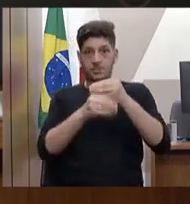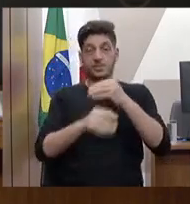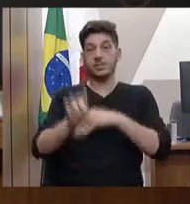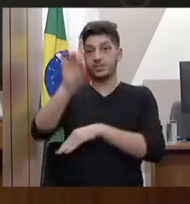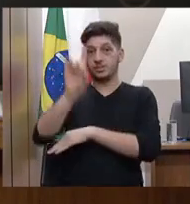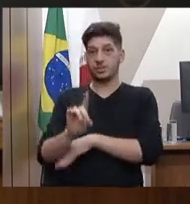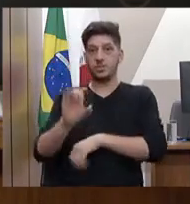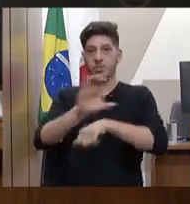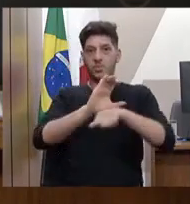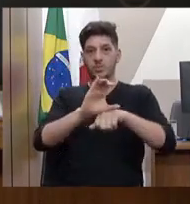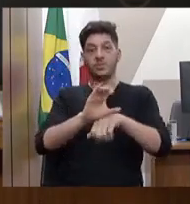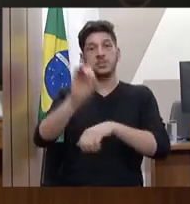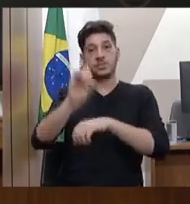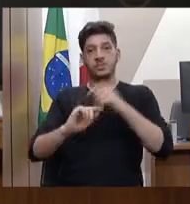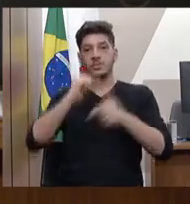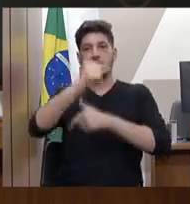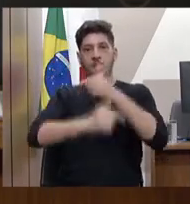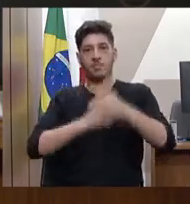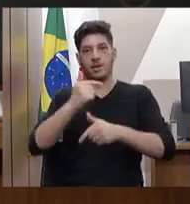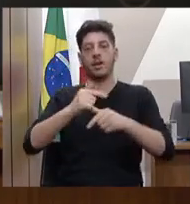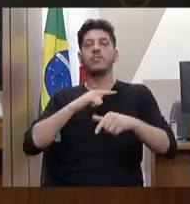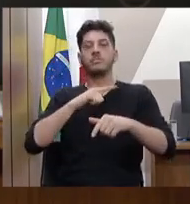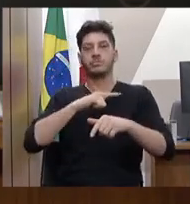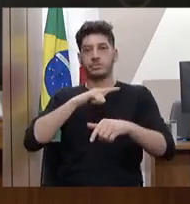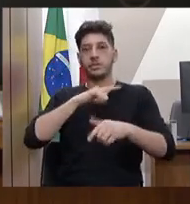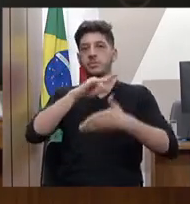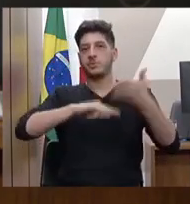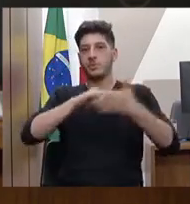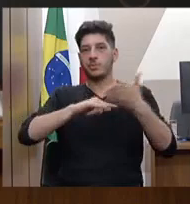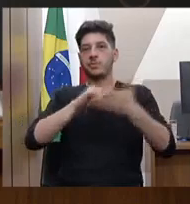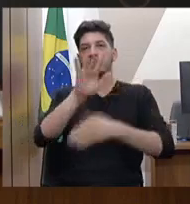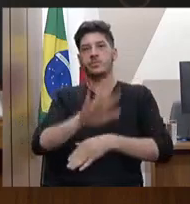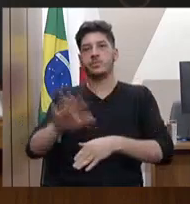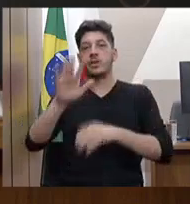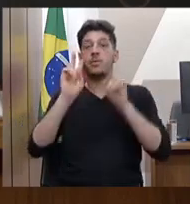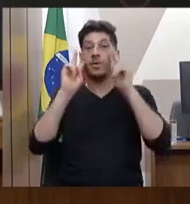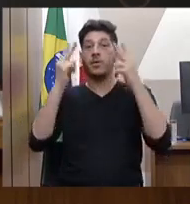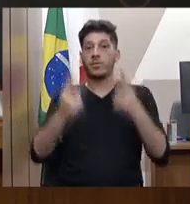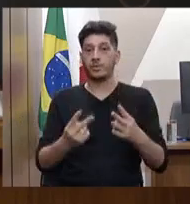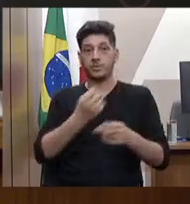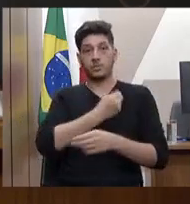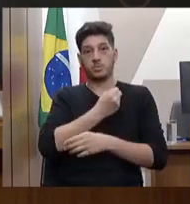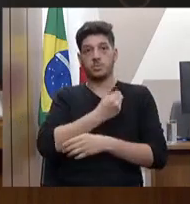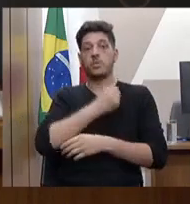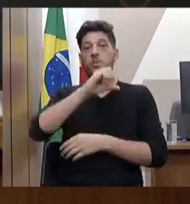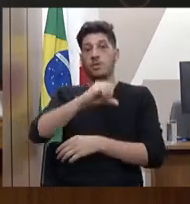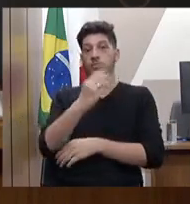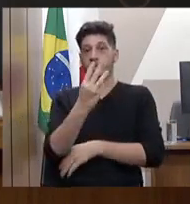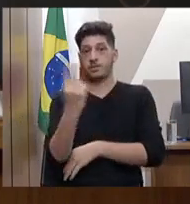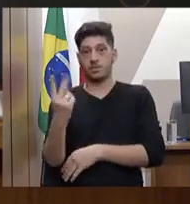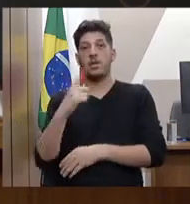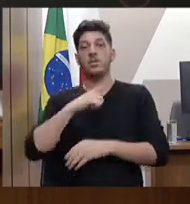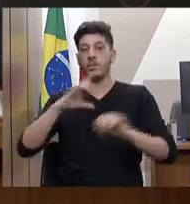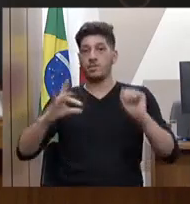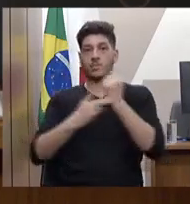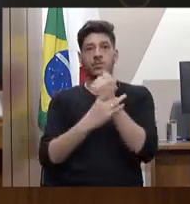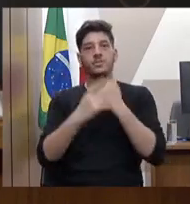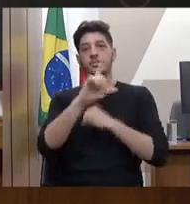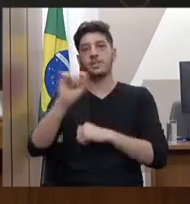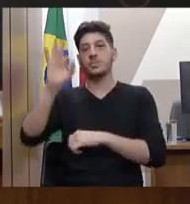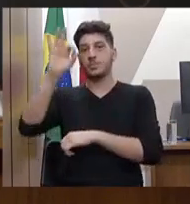do trabalho recurso extraordinário repercussão geral é conhecida tem uma 932 efetiva proteção aos direitos